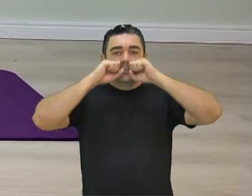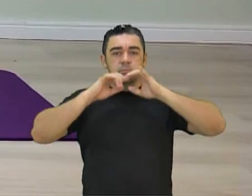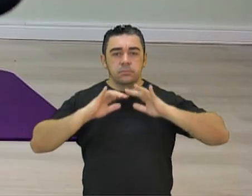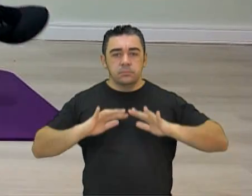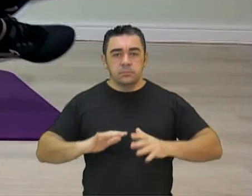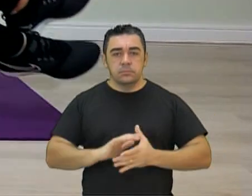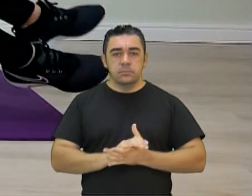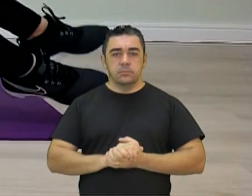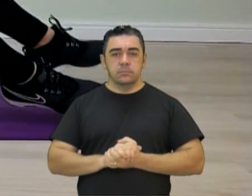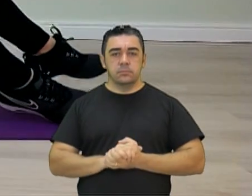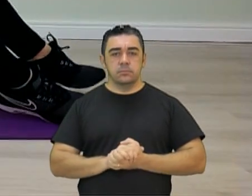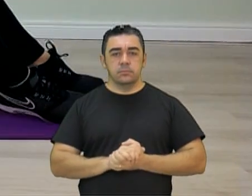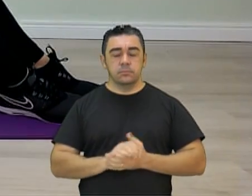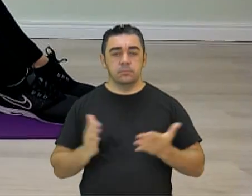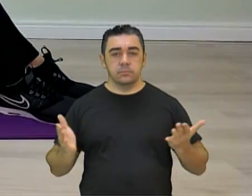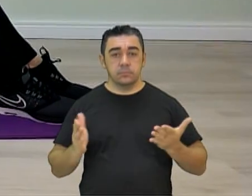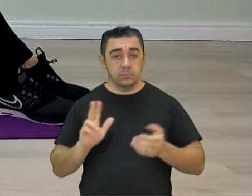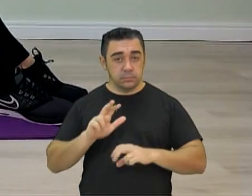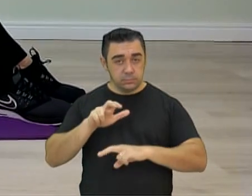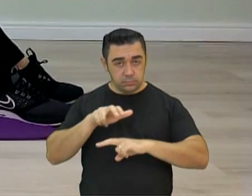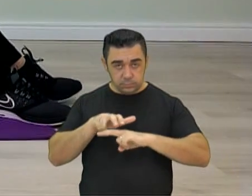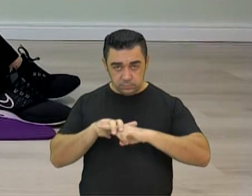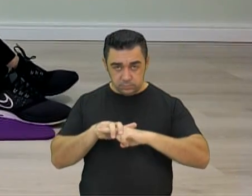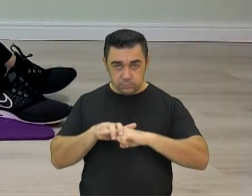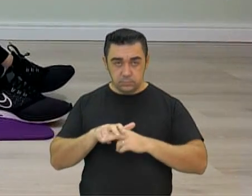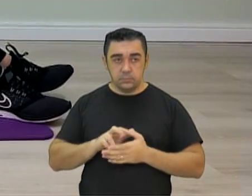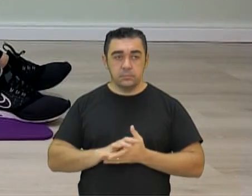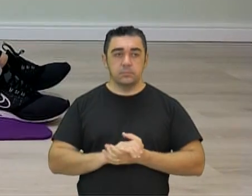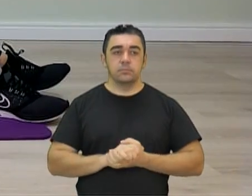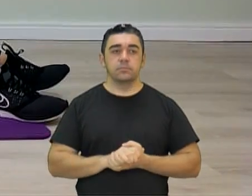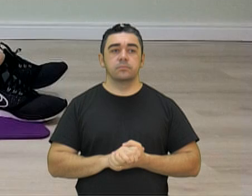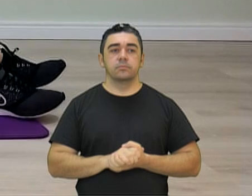E vai devagar sentando.